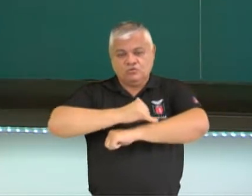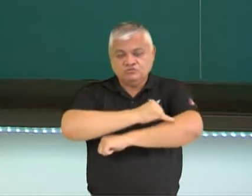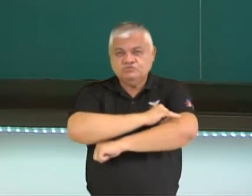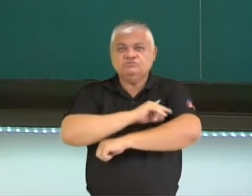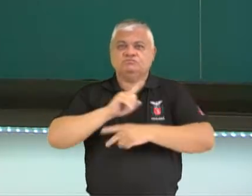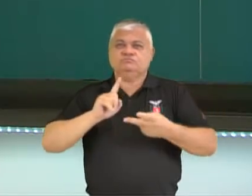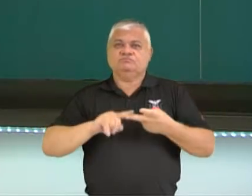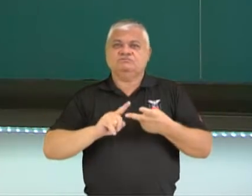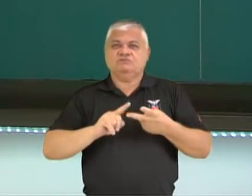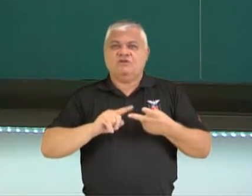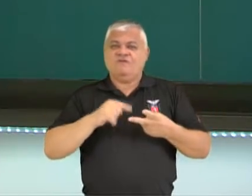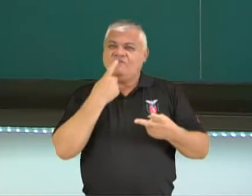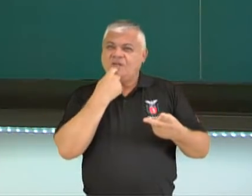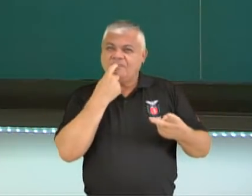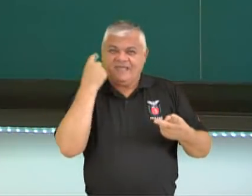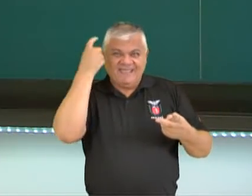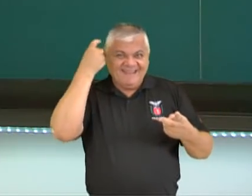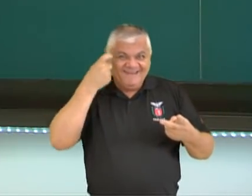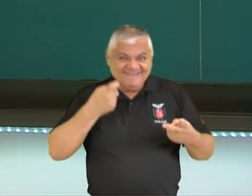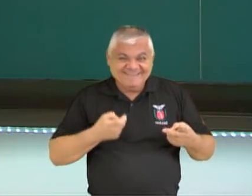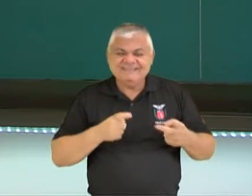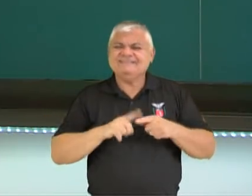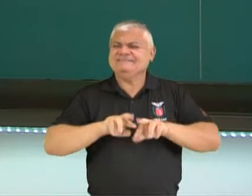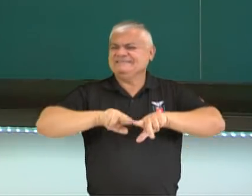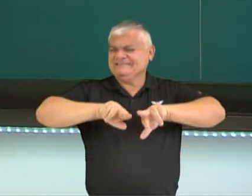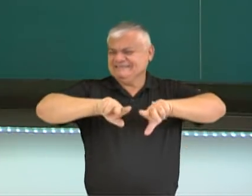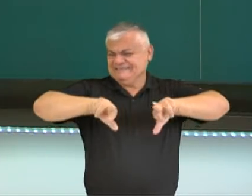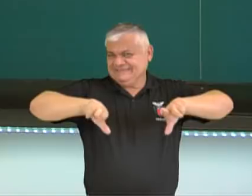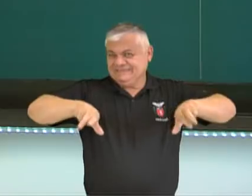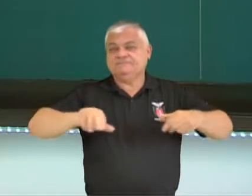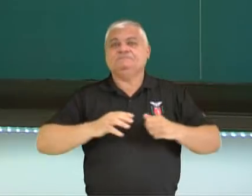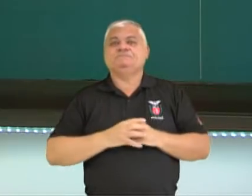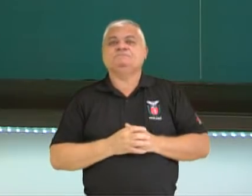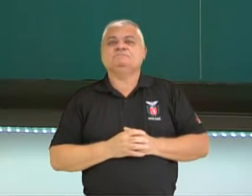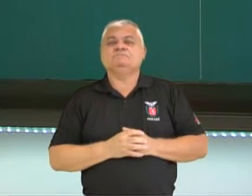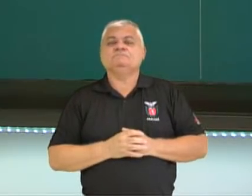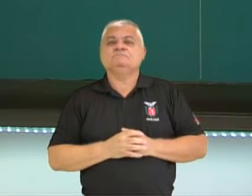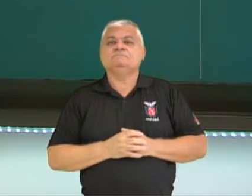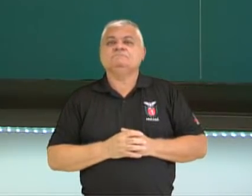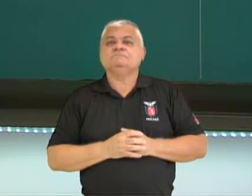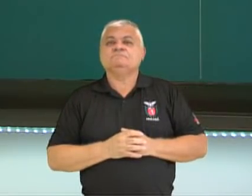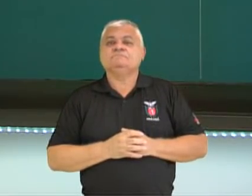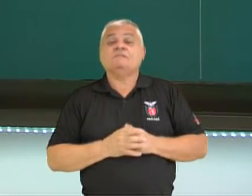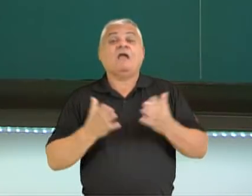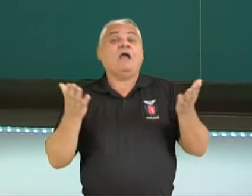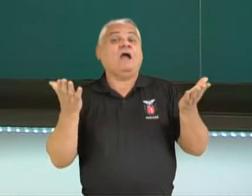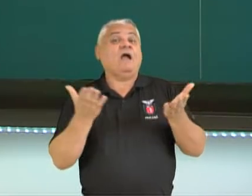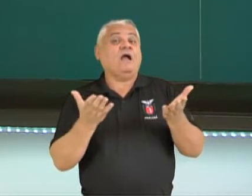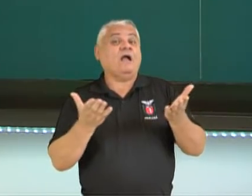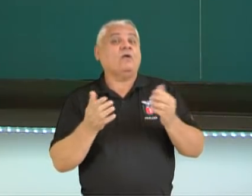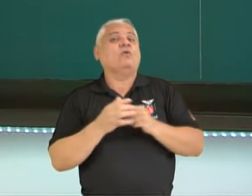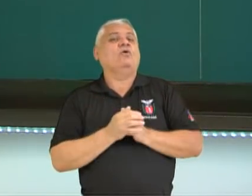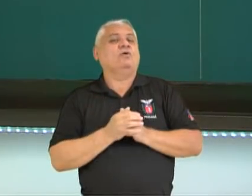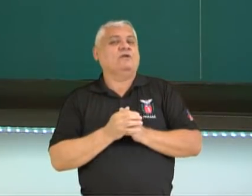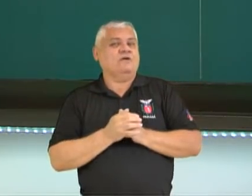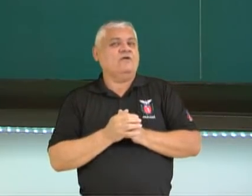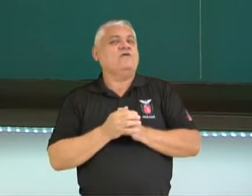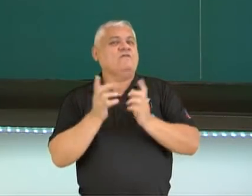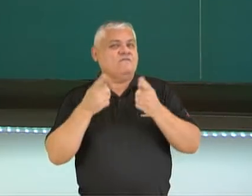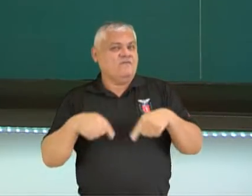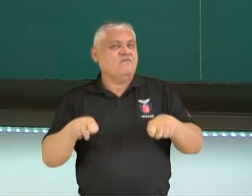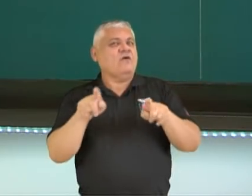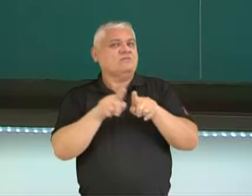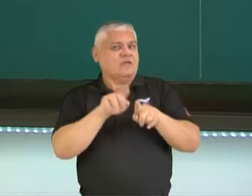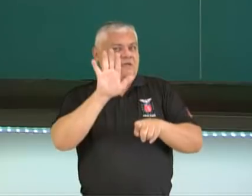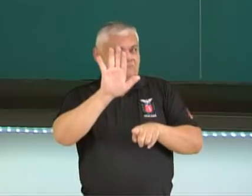gordinho, ruivinho e etc. Tem muito mais, tá? Agora eu vou passar e vou voltar depois nesse